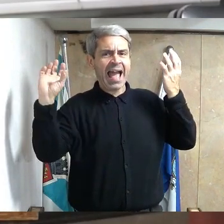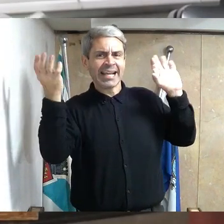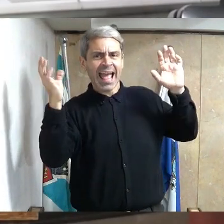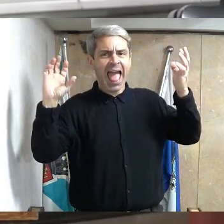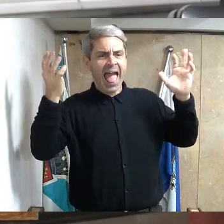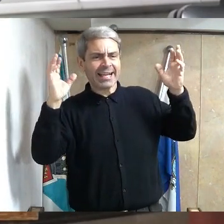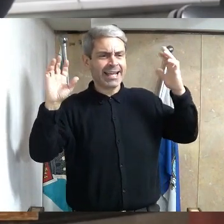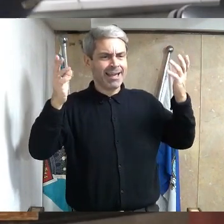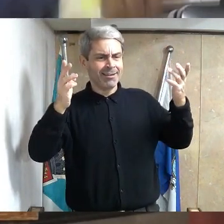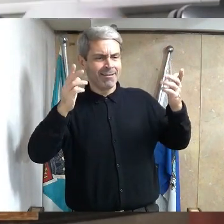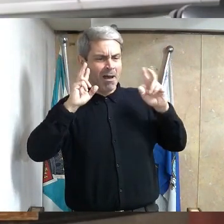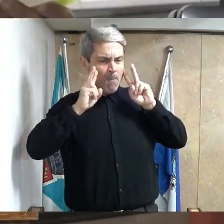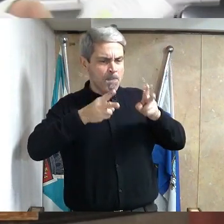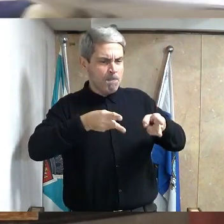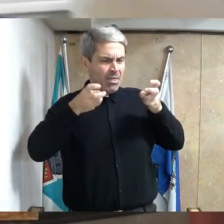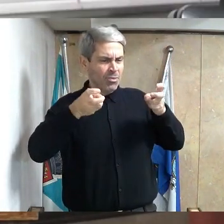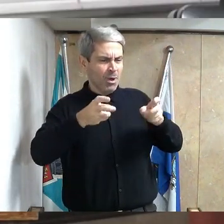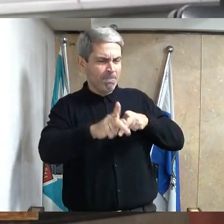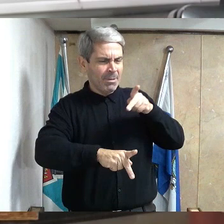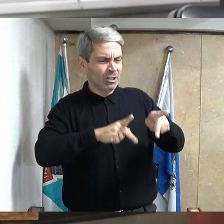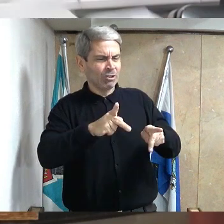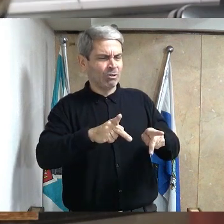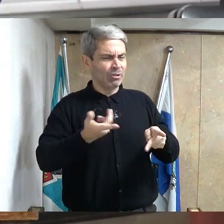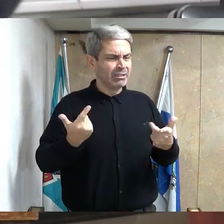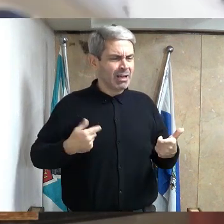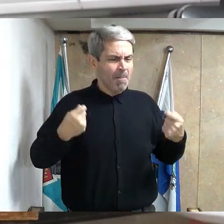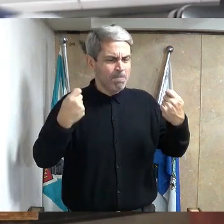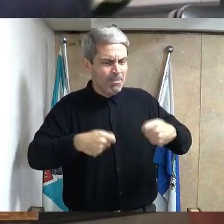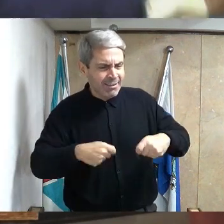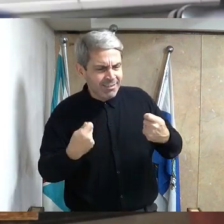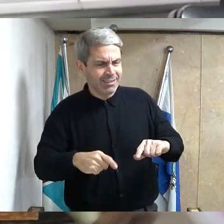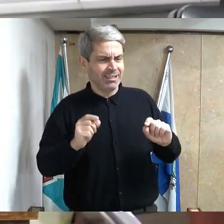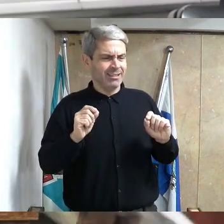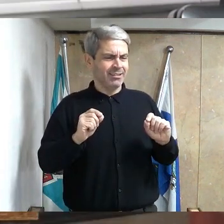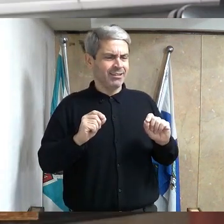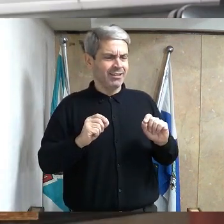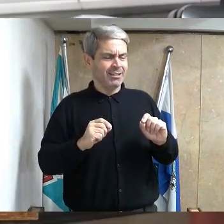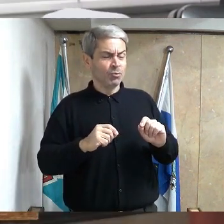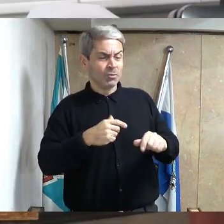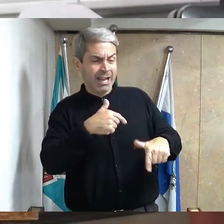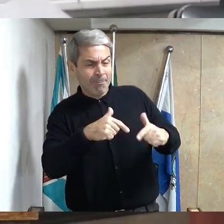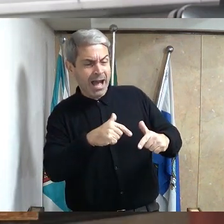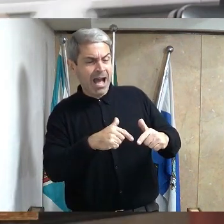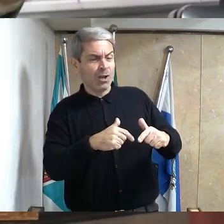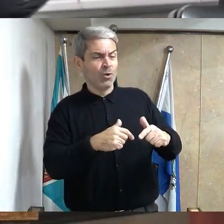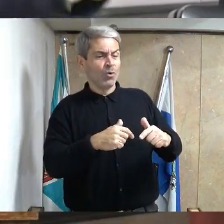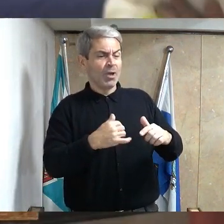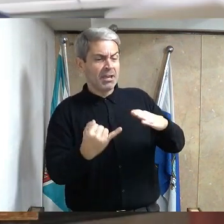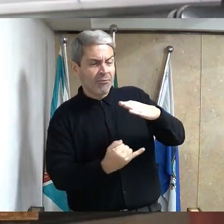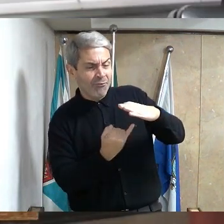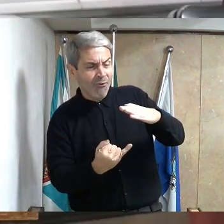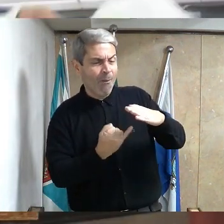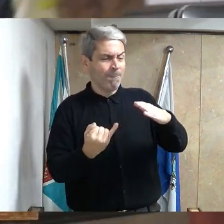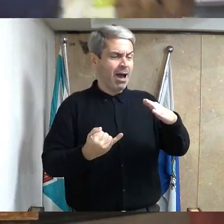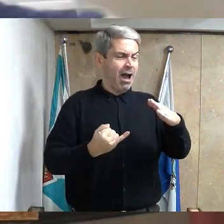informalidade, pessoas que necessitam desse carro para poder trabalhar, levar o sustento para casa. Vários senhores ali foram